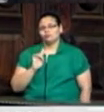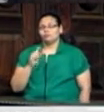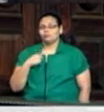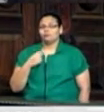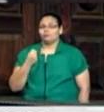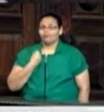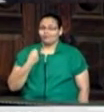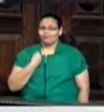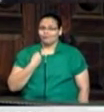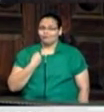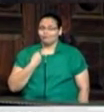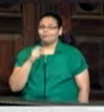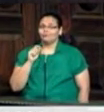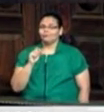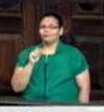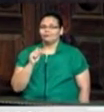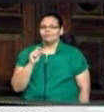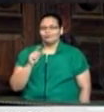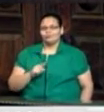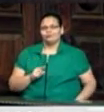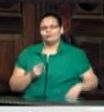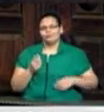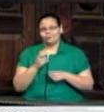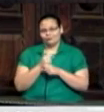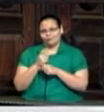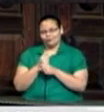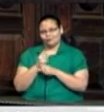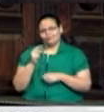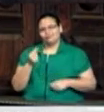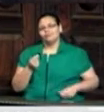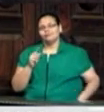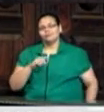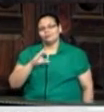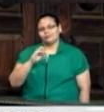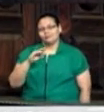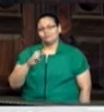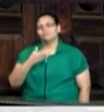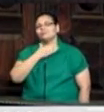da crise. E quero aqui repeti-lo.